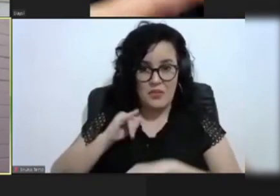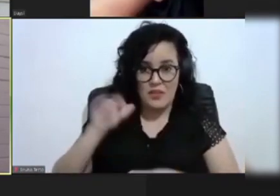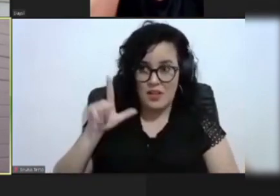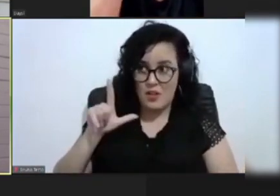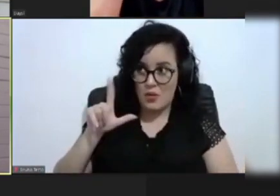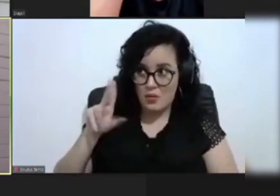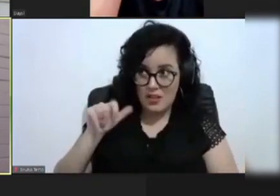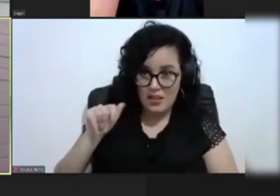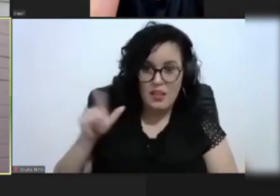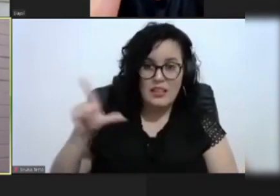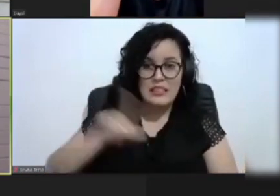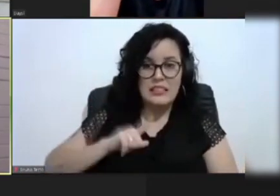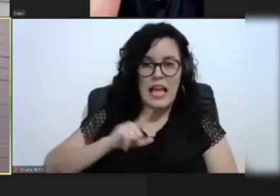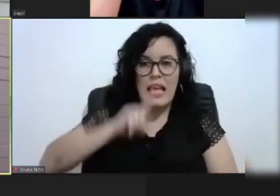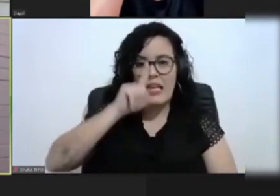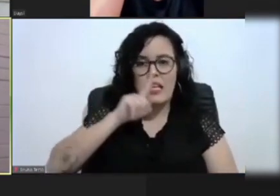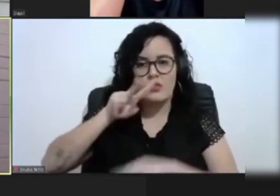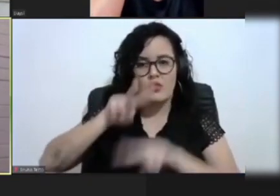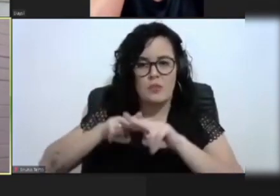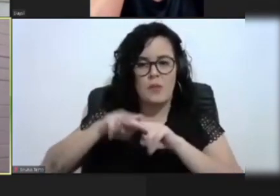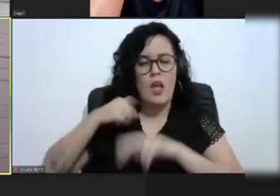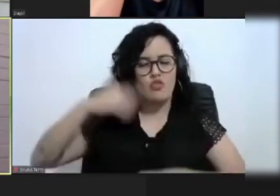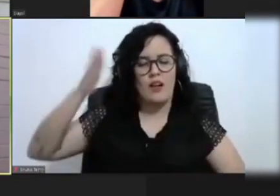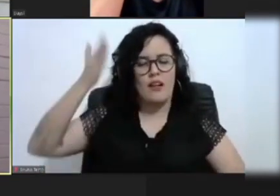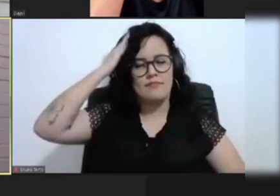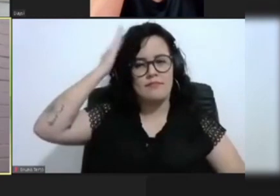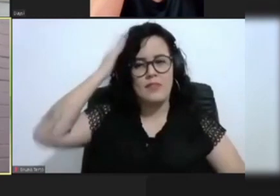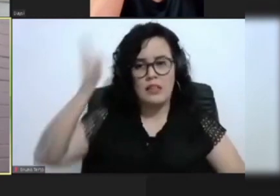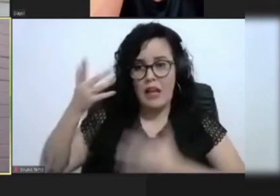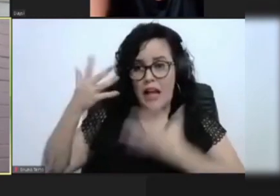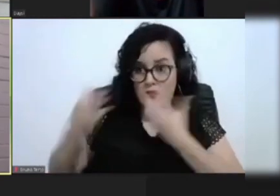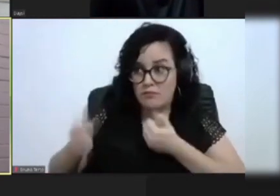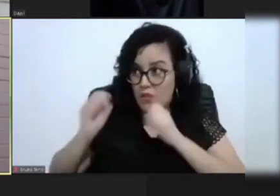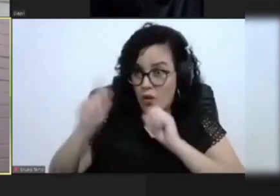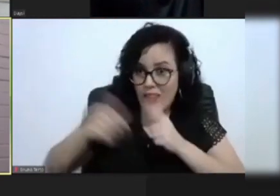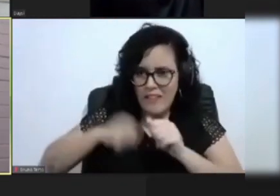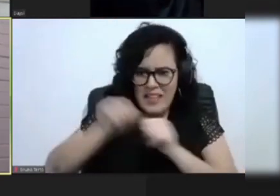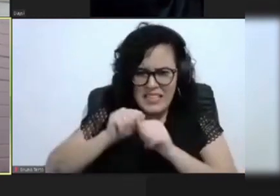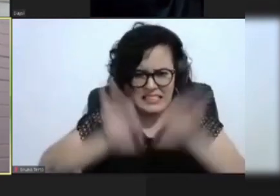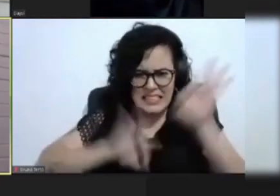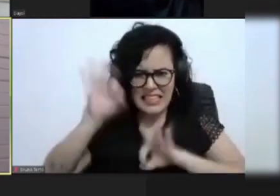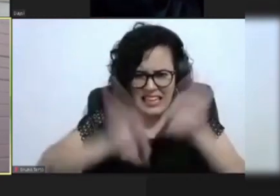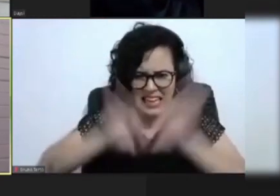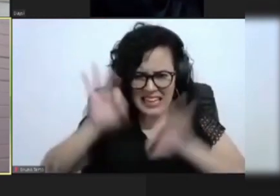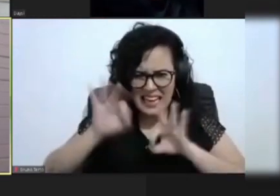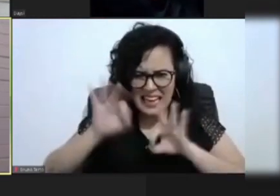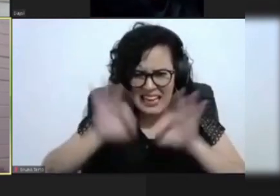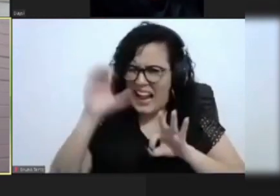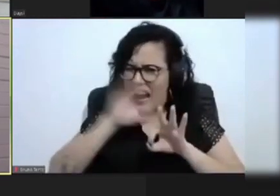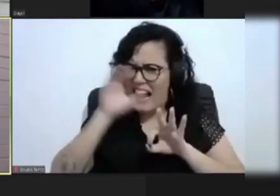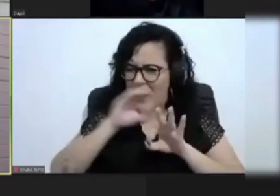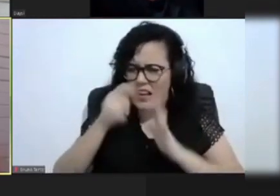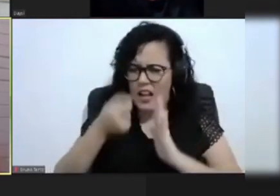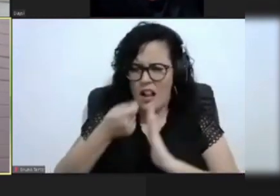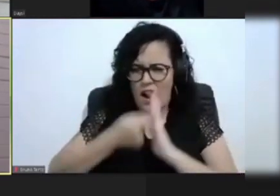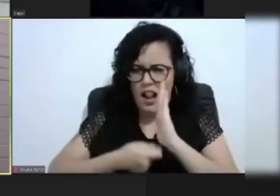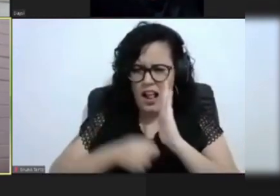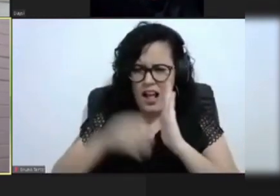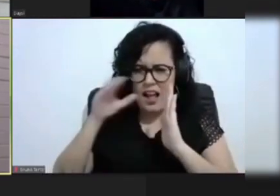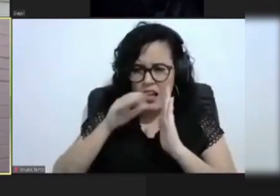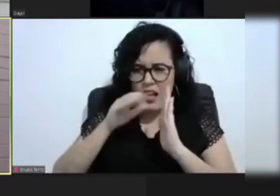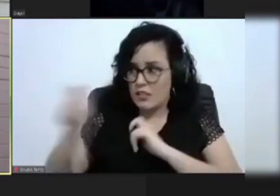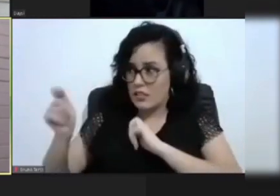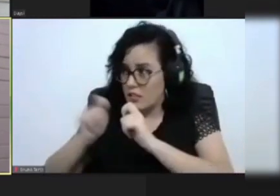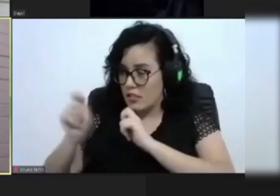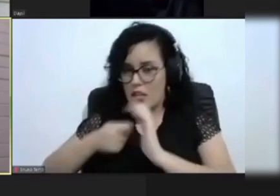ele tinha o risco de ser preso, e ele topou muito rápido, e a gente fez, foi tudo muito, o livro todo, entre fazer as entrevistas, e o